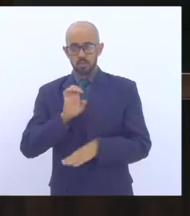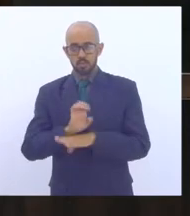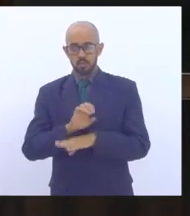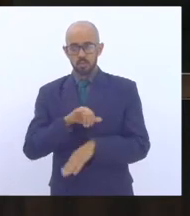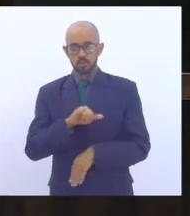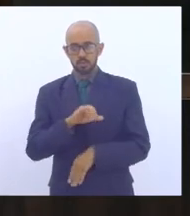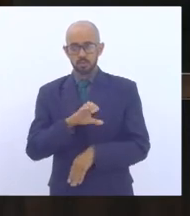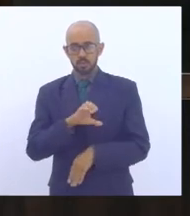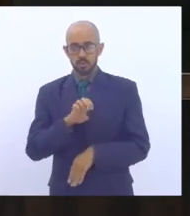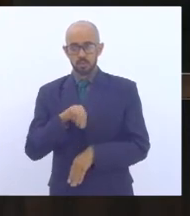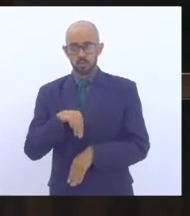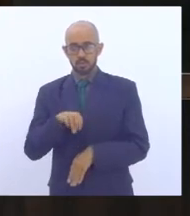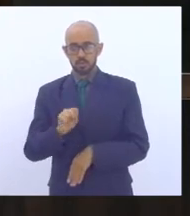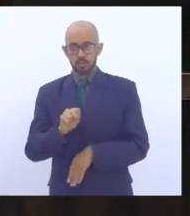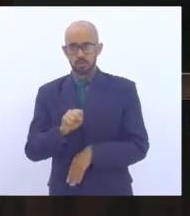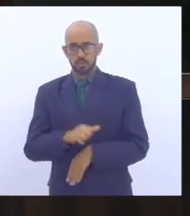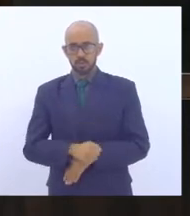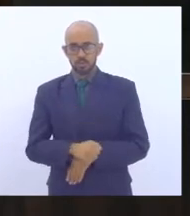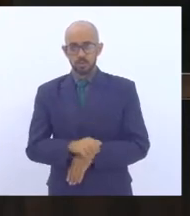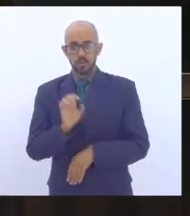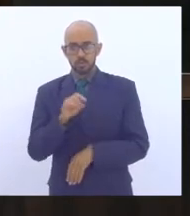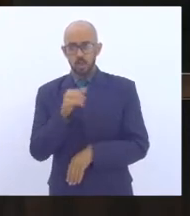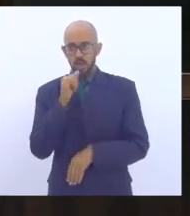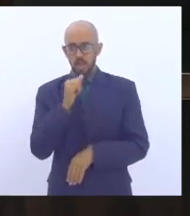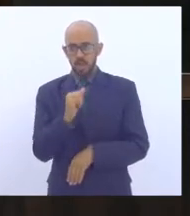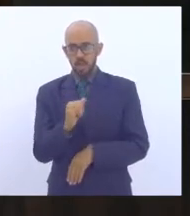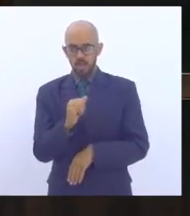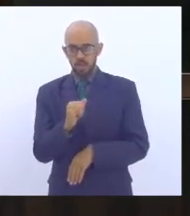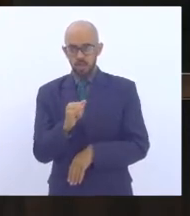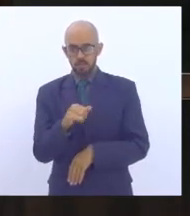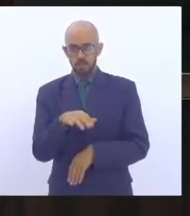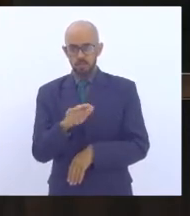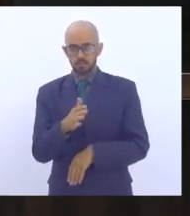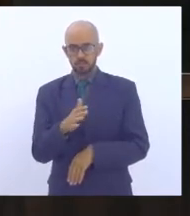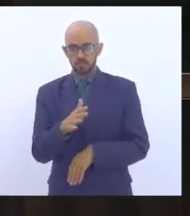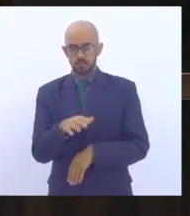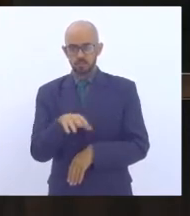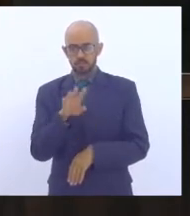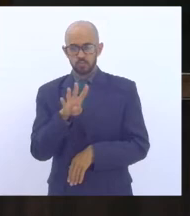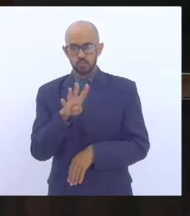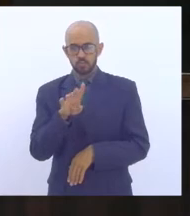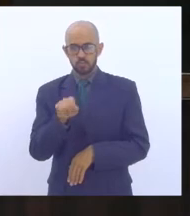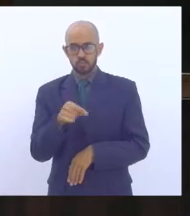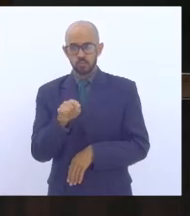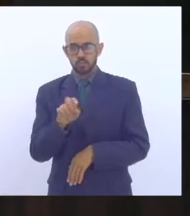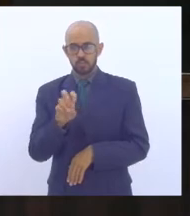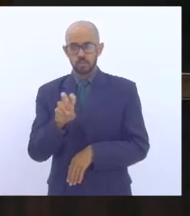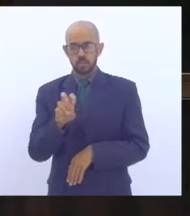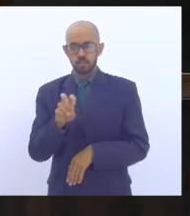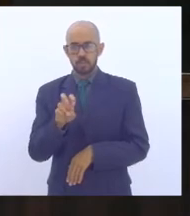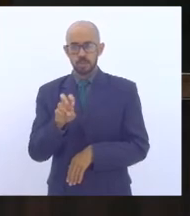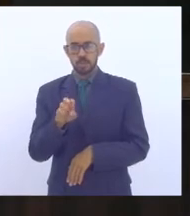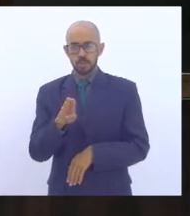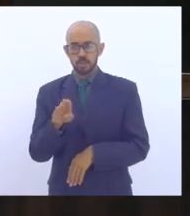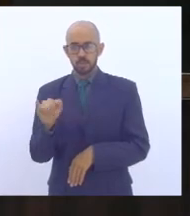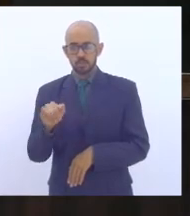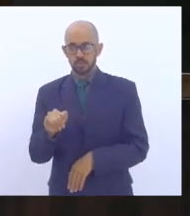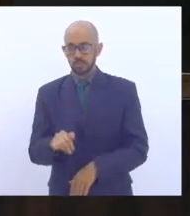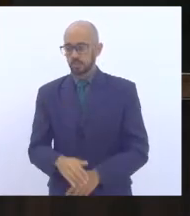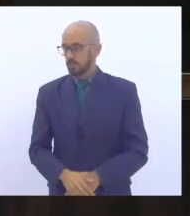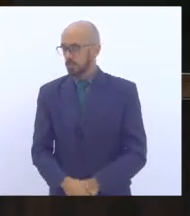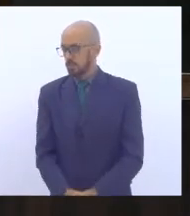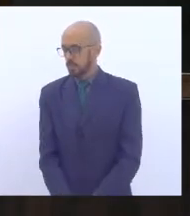ao ICMS só na energia a pedra selada ordem de quatro. 5 bilhões de reais